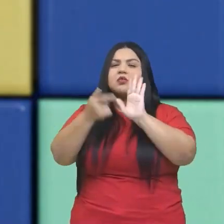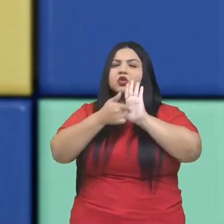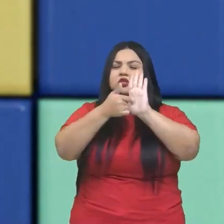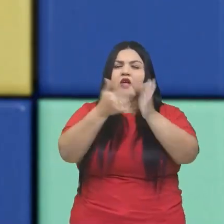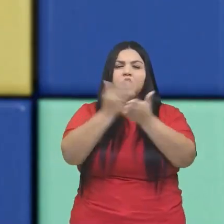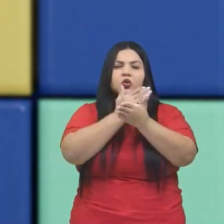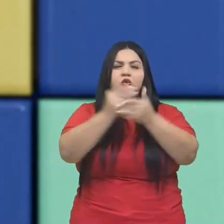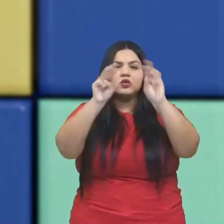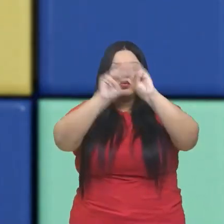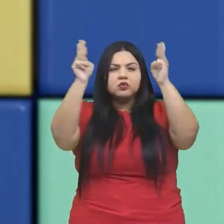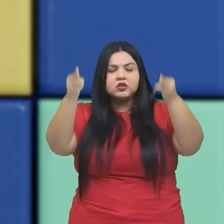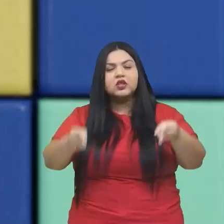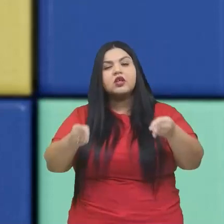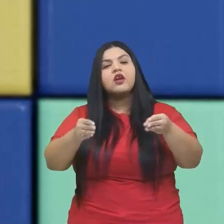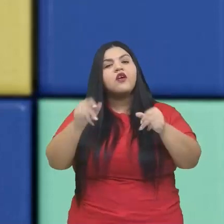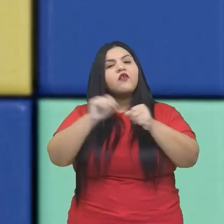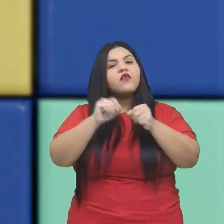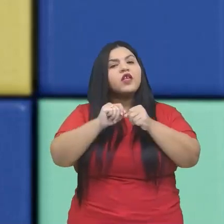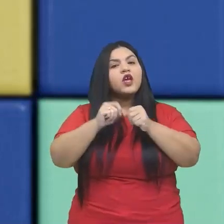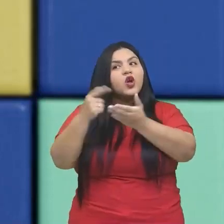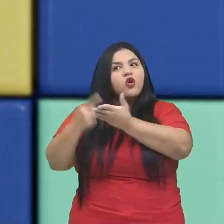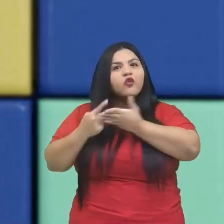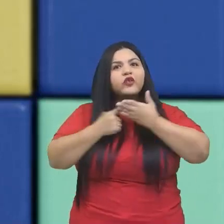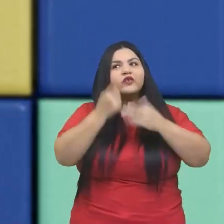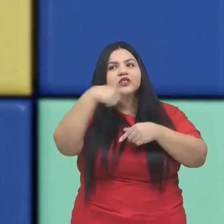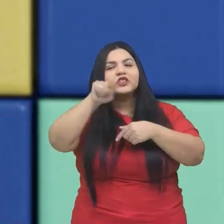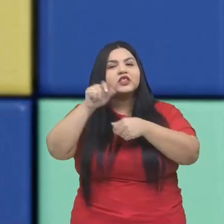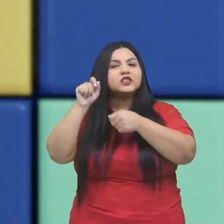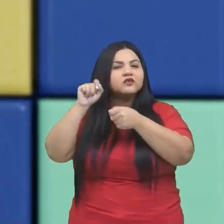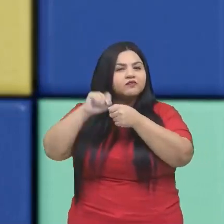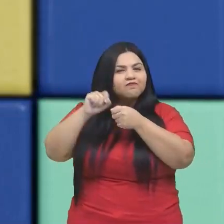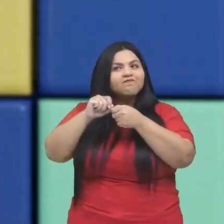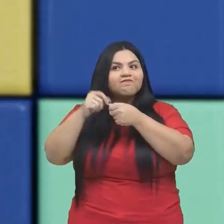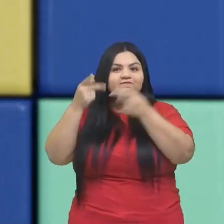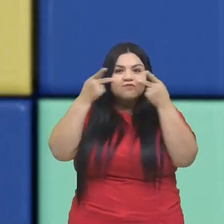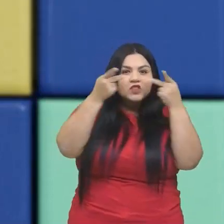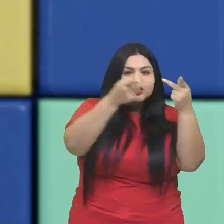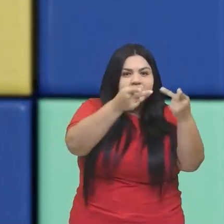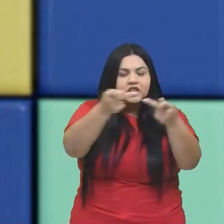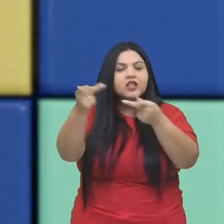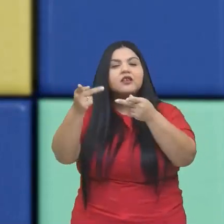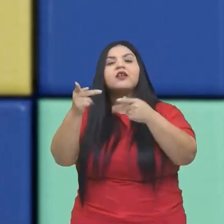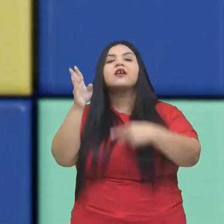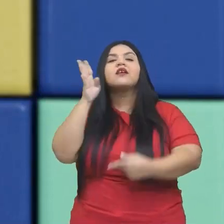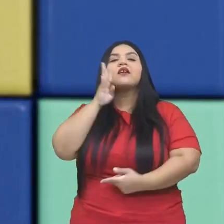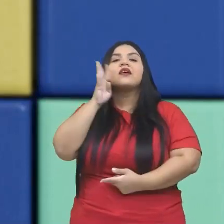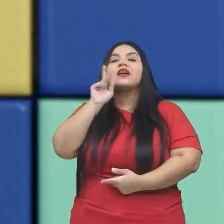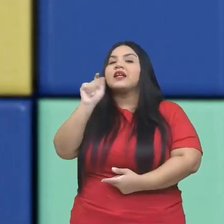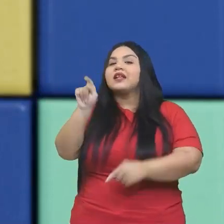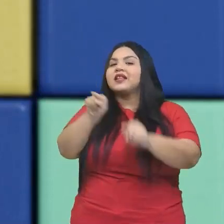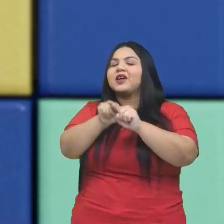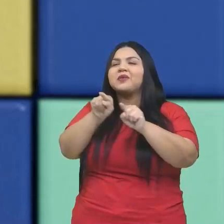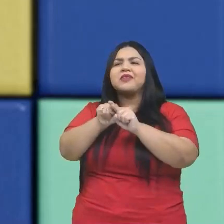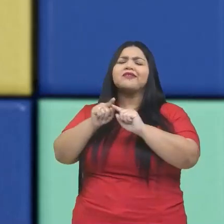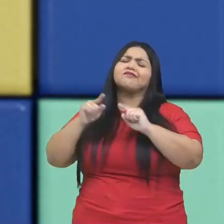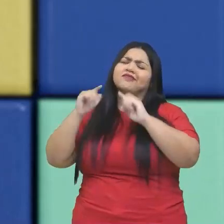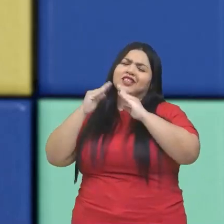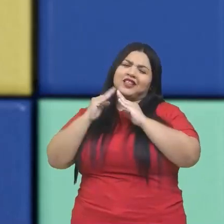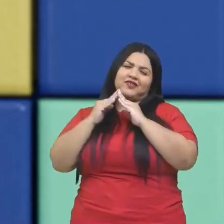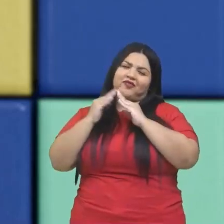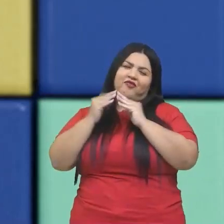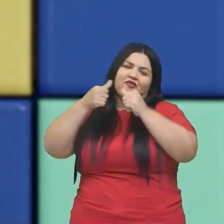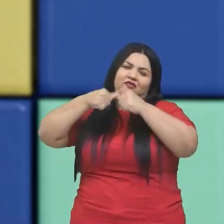fica o convite para vocês visitarem outros de acordo com a preferência de vocês. E olha só que legal, sem sair de casa, né?